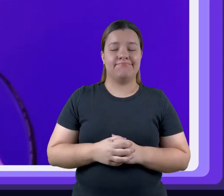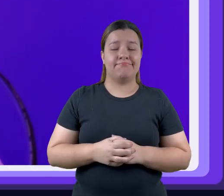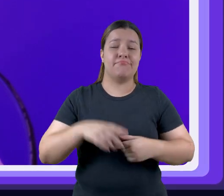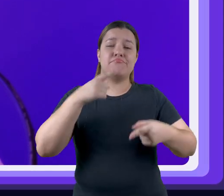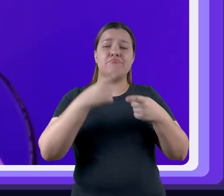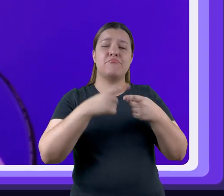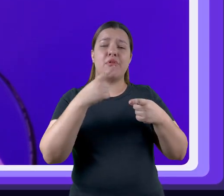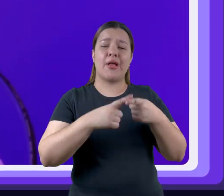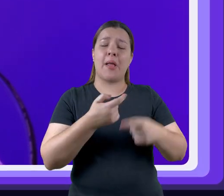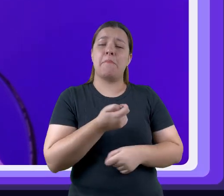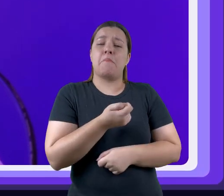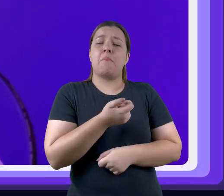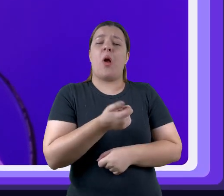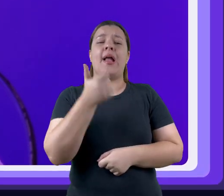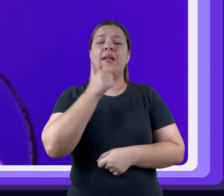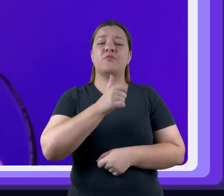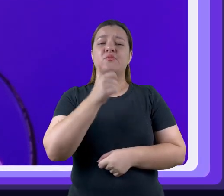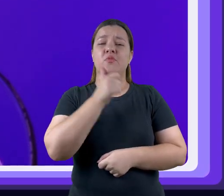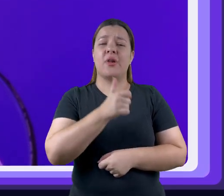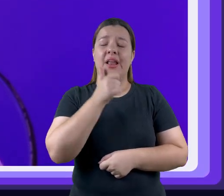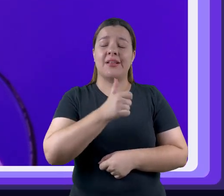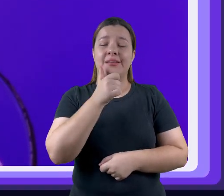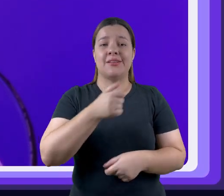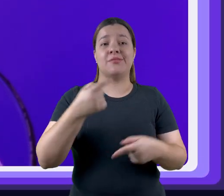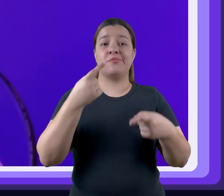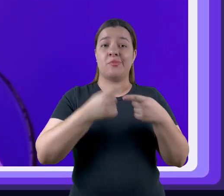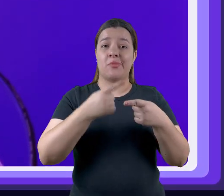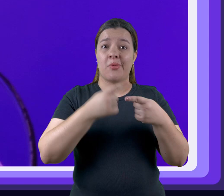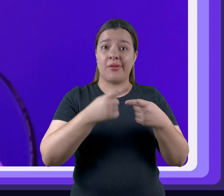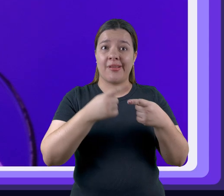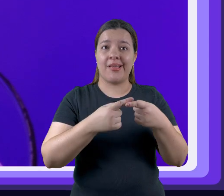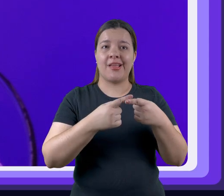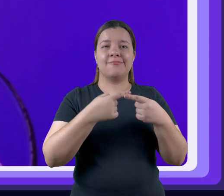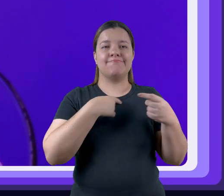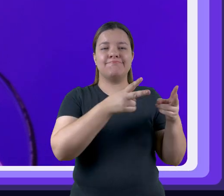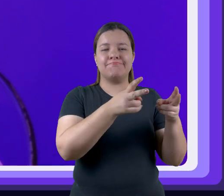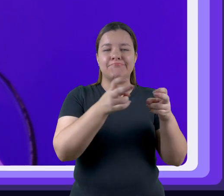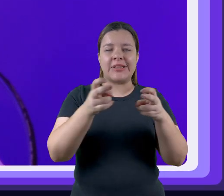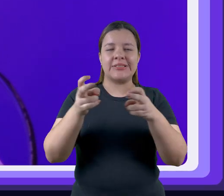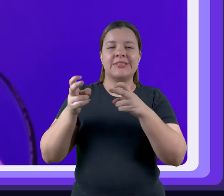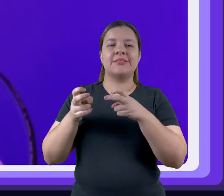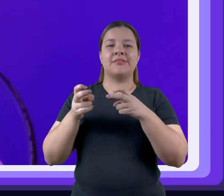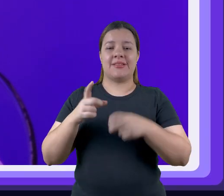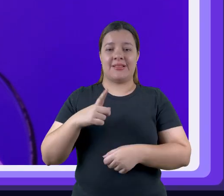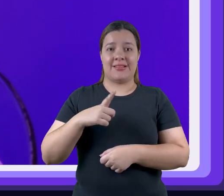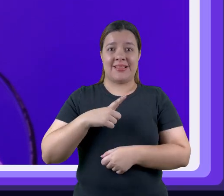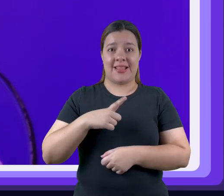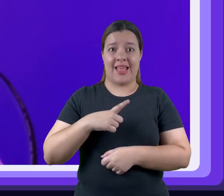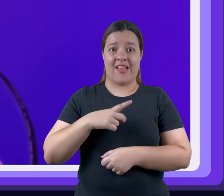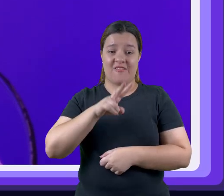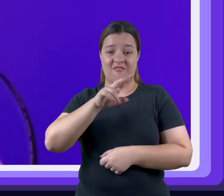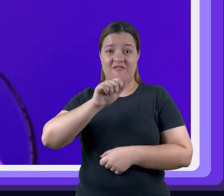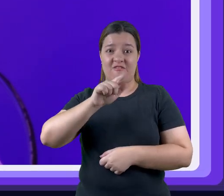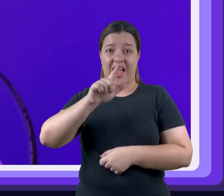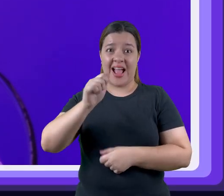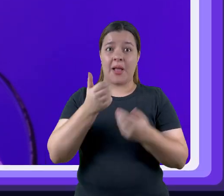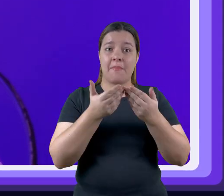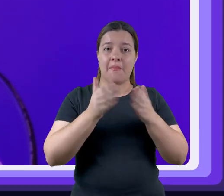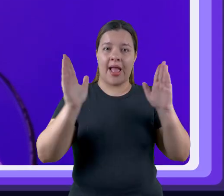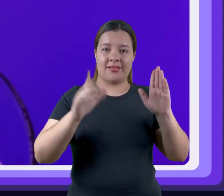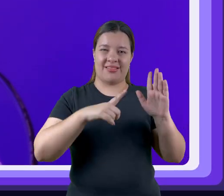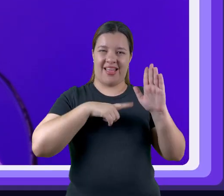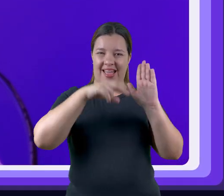eh Por que que tem tão poucas mulheres né porque via de regra eh quando existe uma vaga